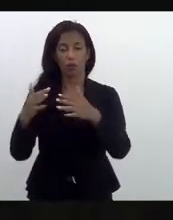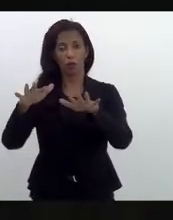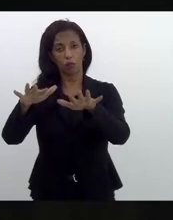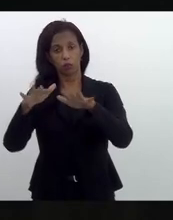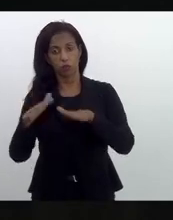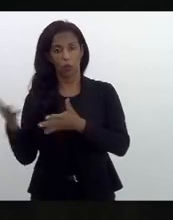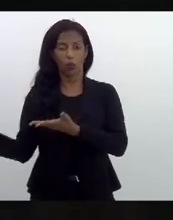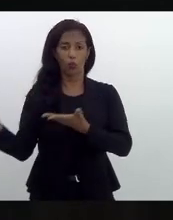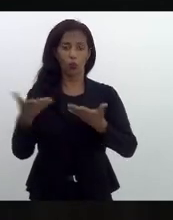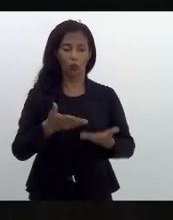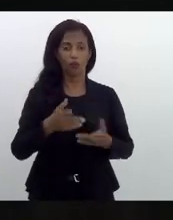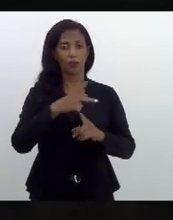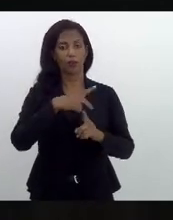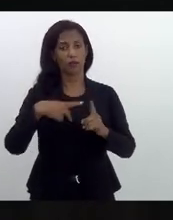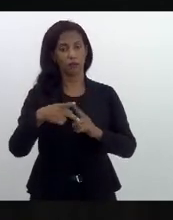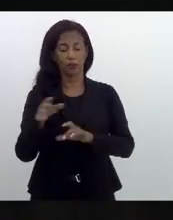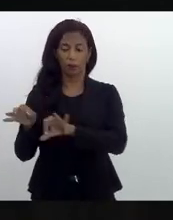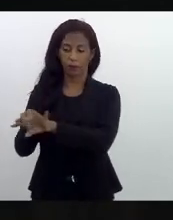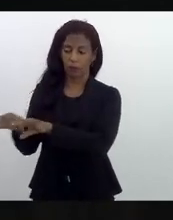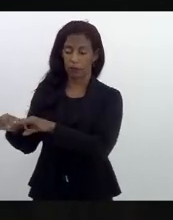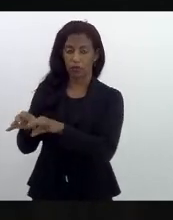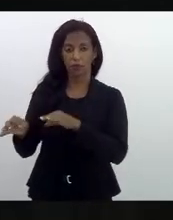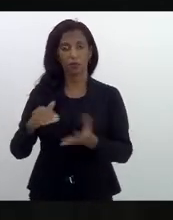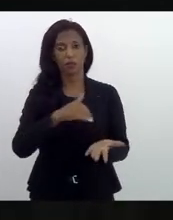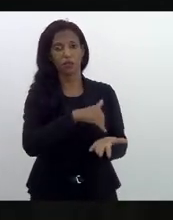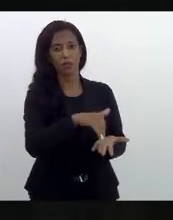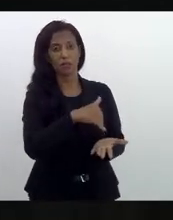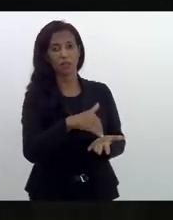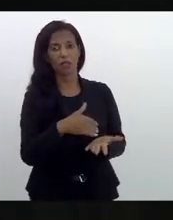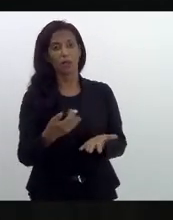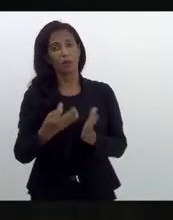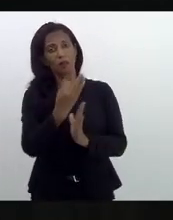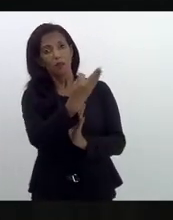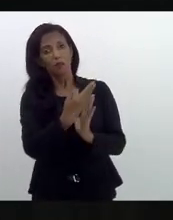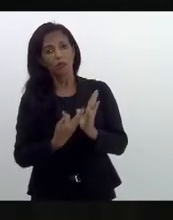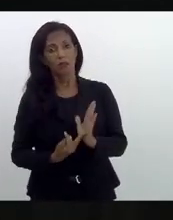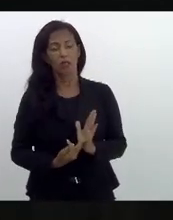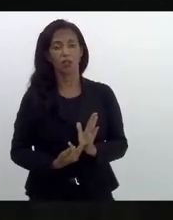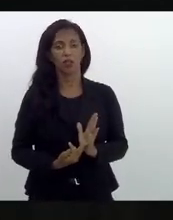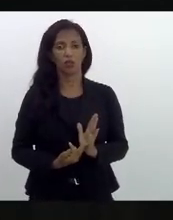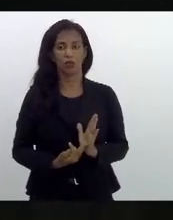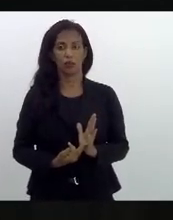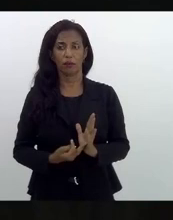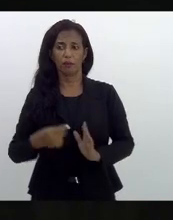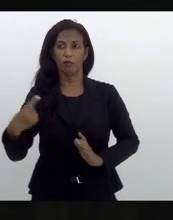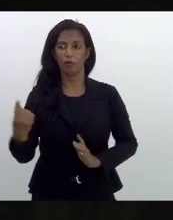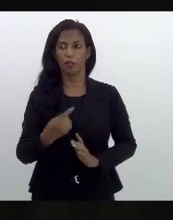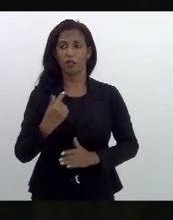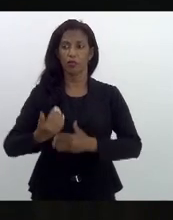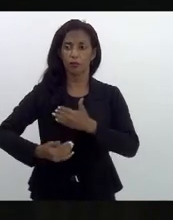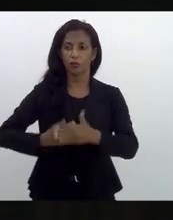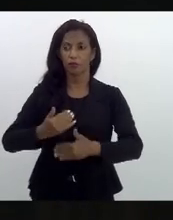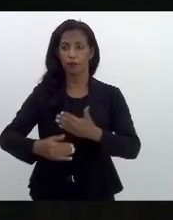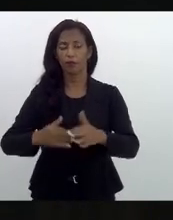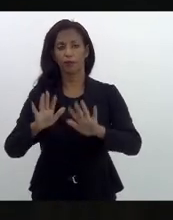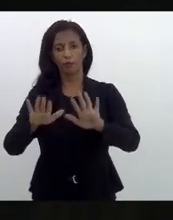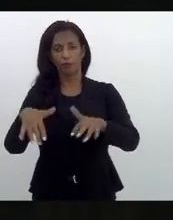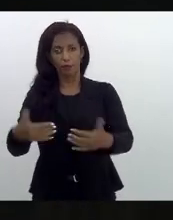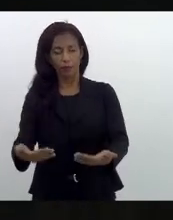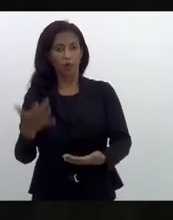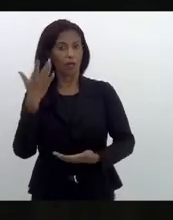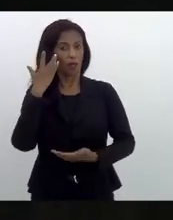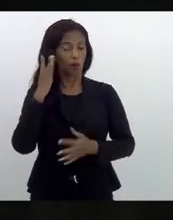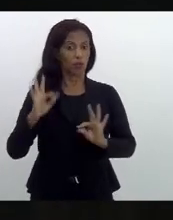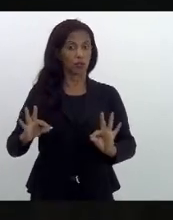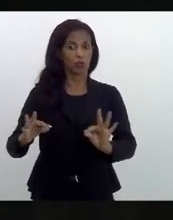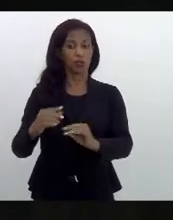Rio Previdência chamar o secretário de planejamento secretário de fazenda para construir um texto para que a gente possa ir bem porque eu acho que